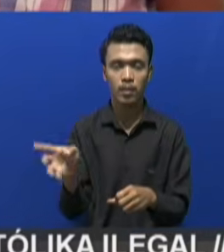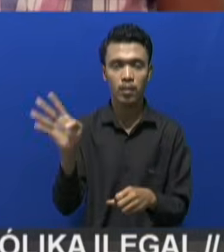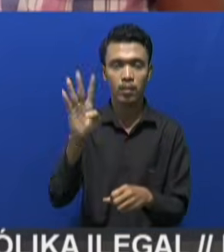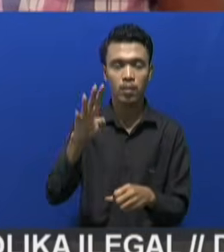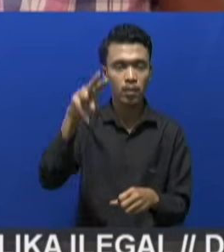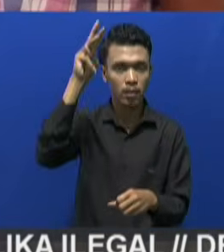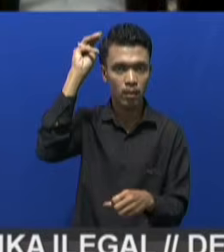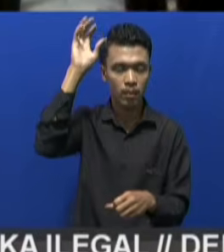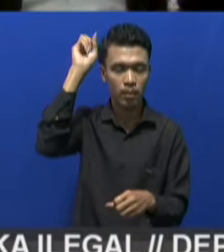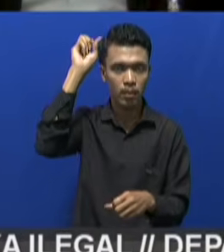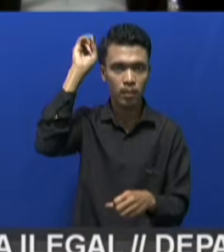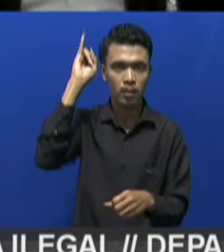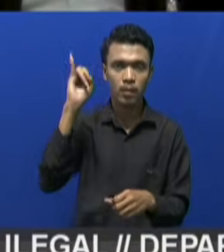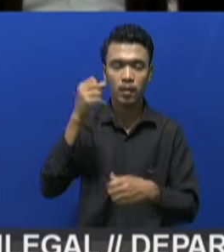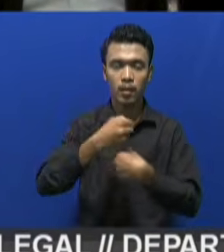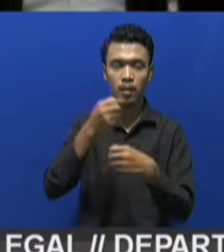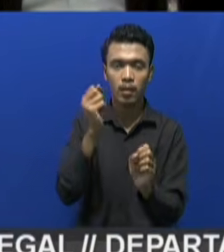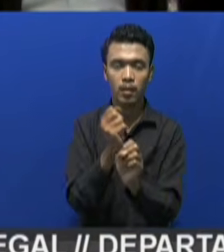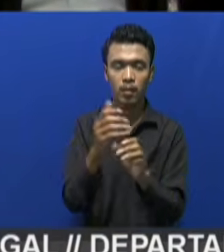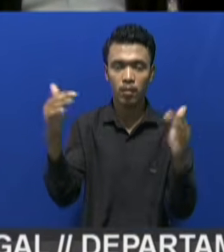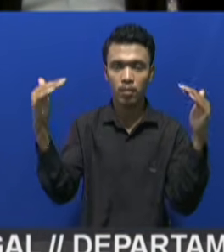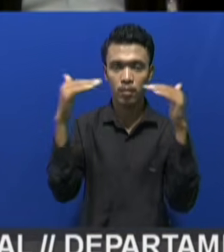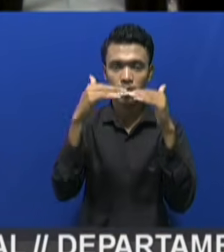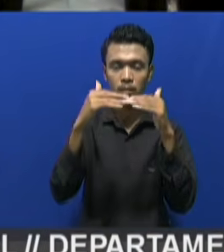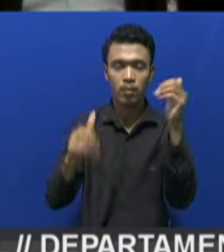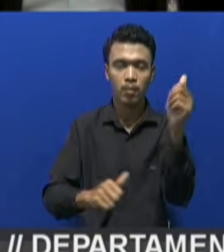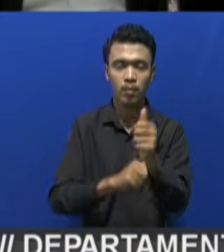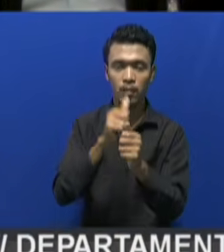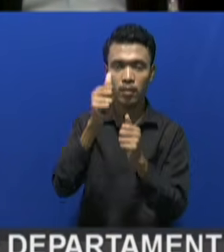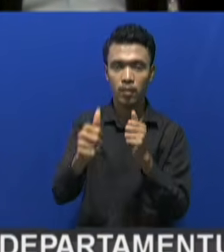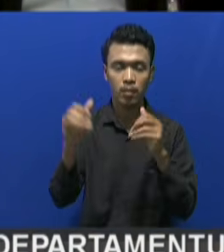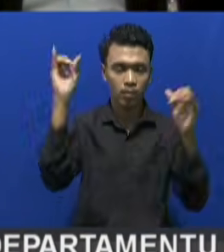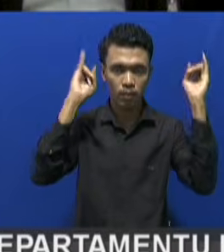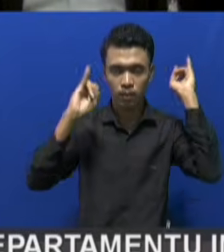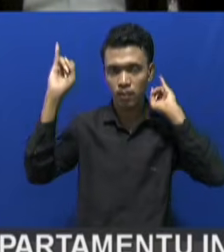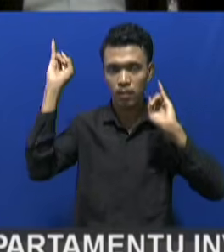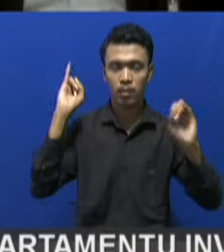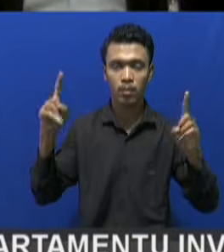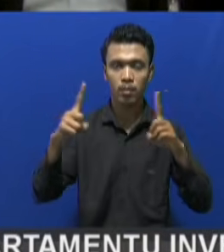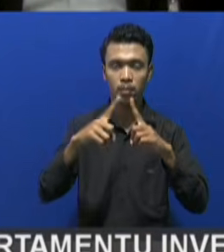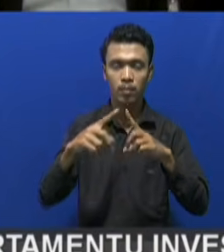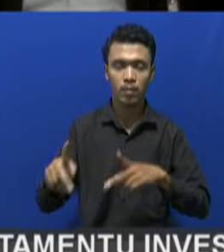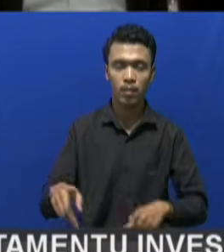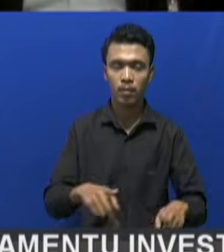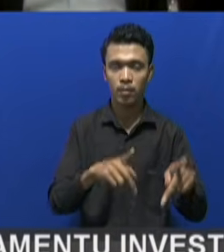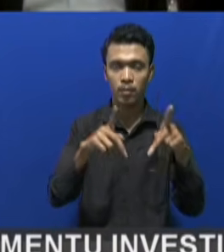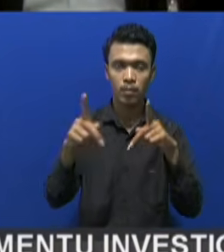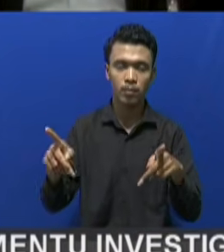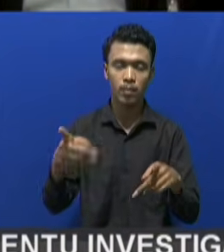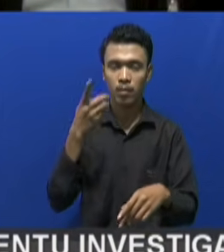2024, MSC halou conferência e imprensa onde atualiza informação para o público.